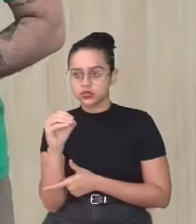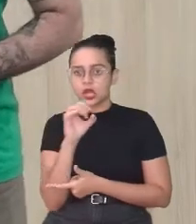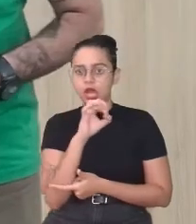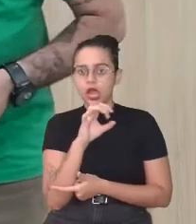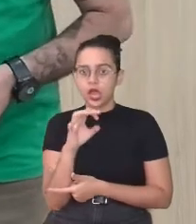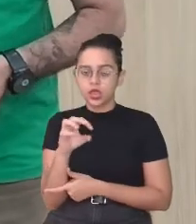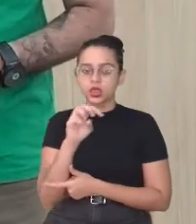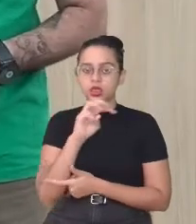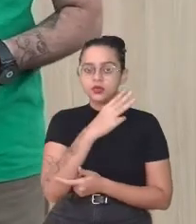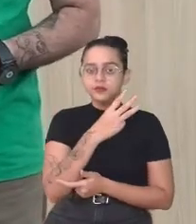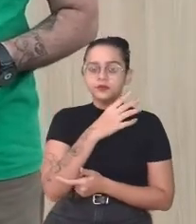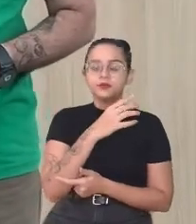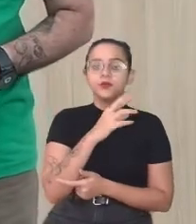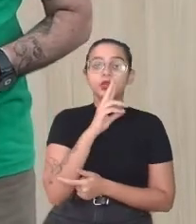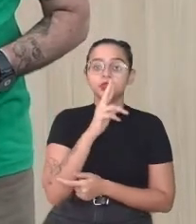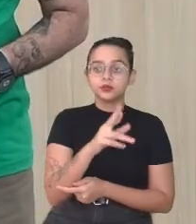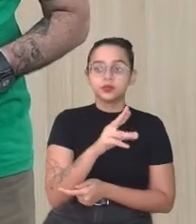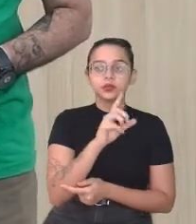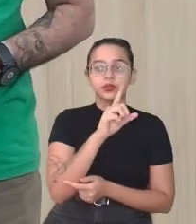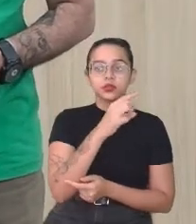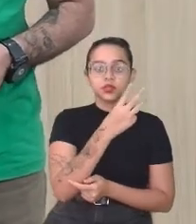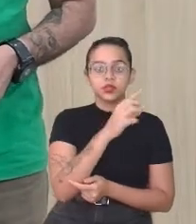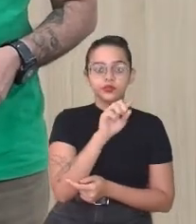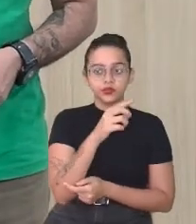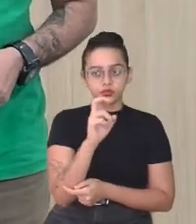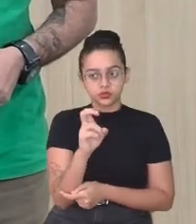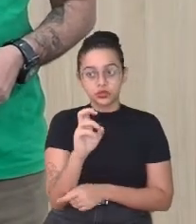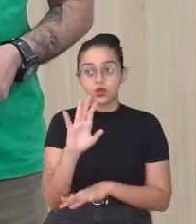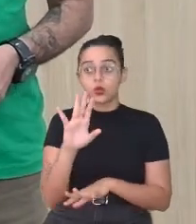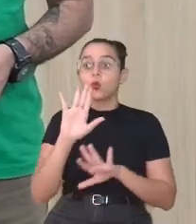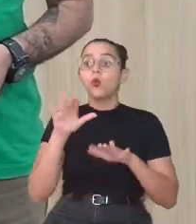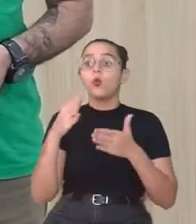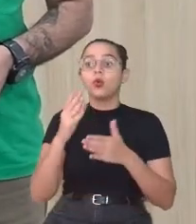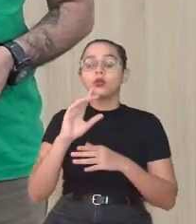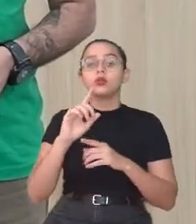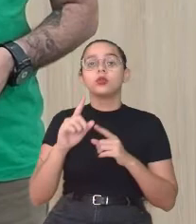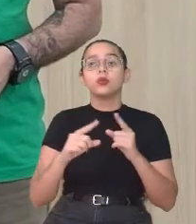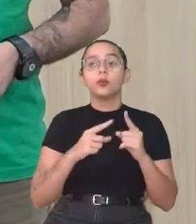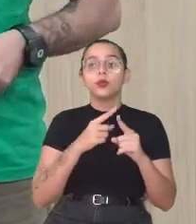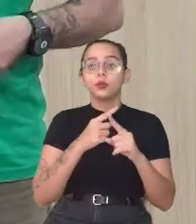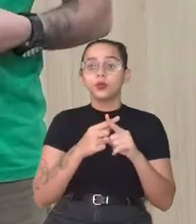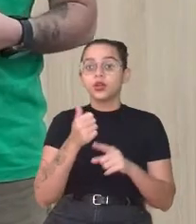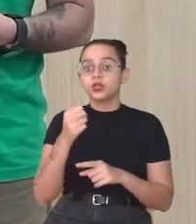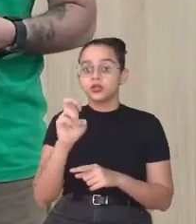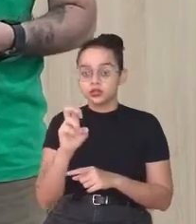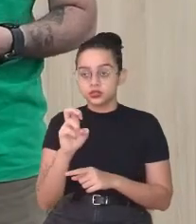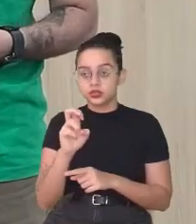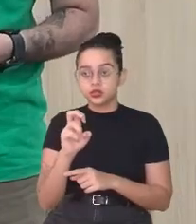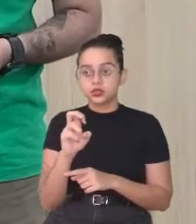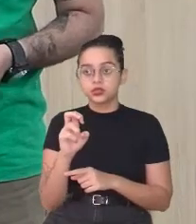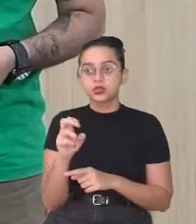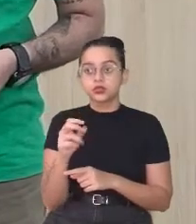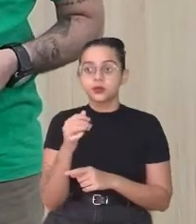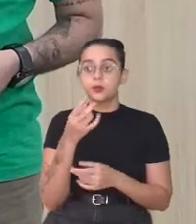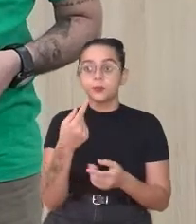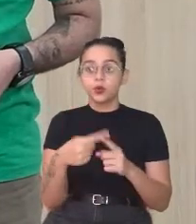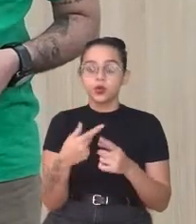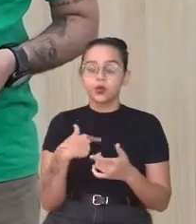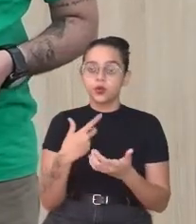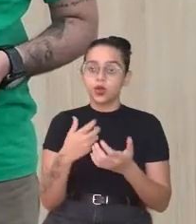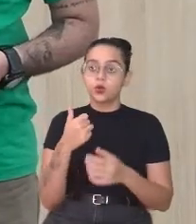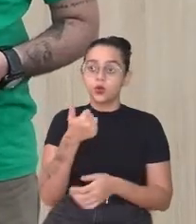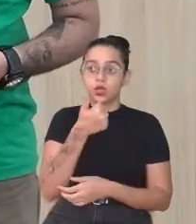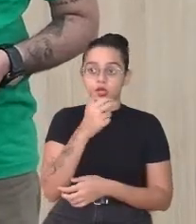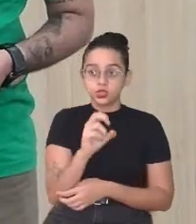ser 3,5. Quando eu multiplicar por 15, porque eu estou calculando 15%, eu quero 15 partes dessa, eu vou ter,